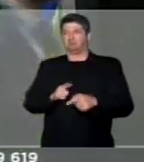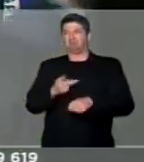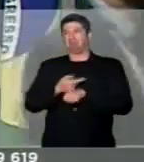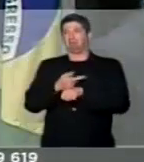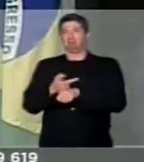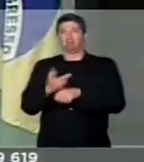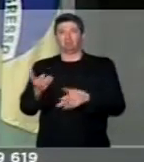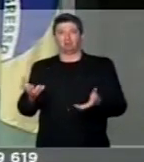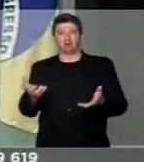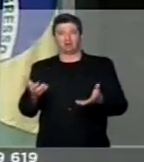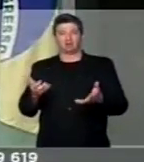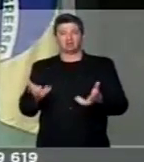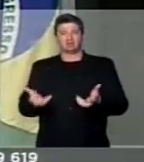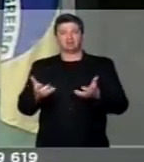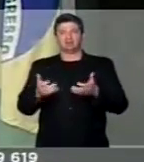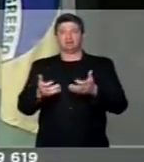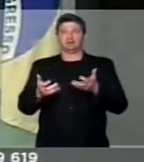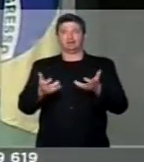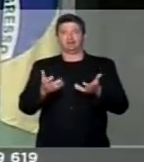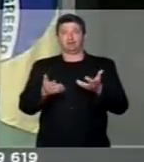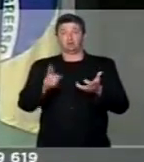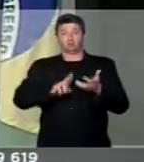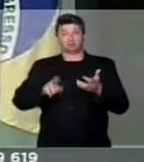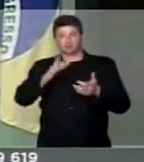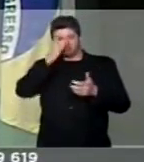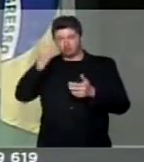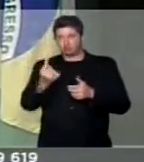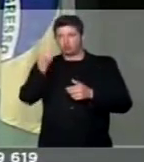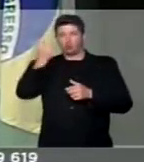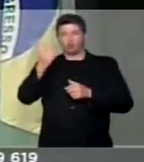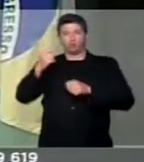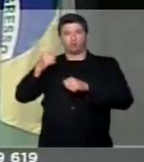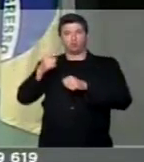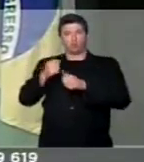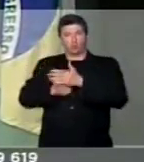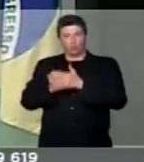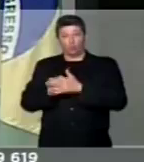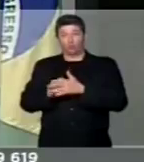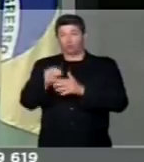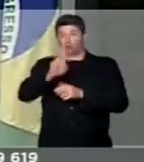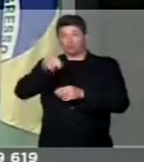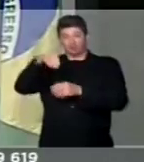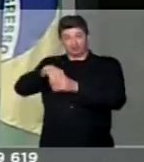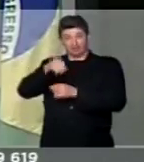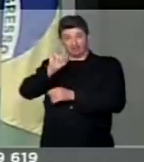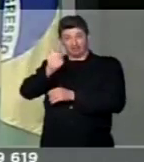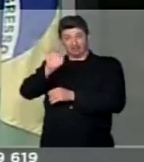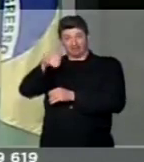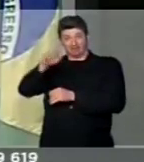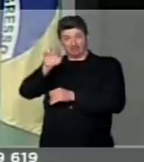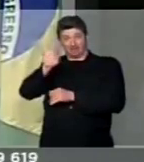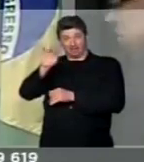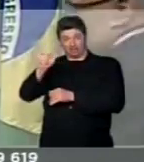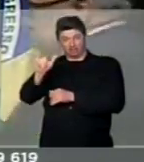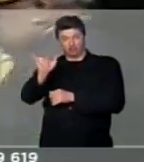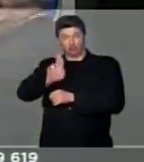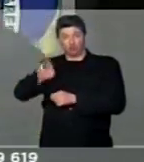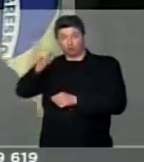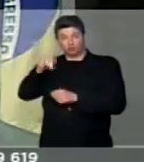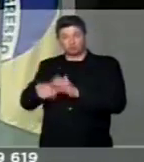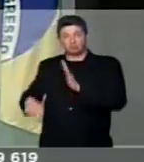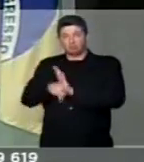procure, através de um militante que usa o Itamaraty, que usa um órgão